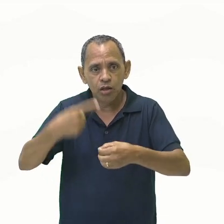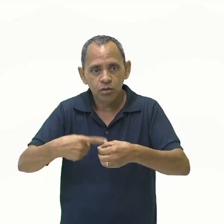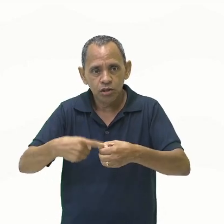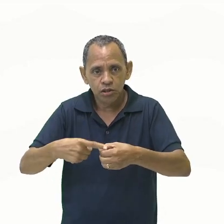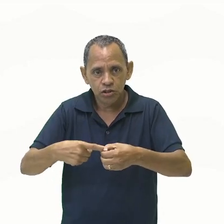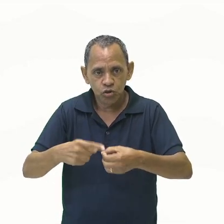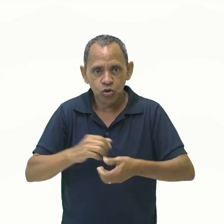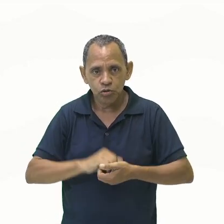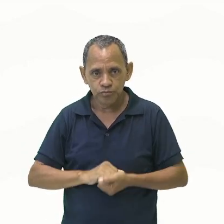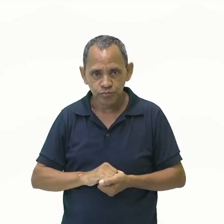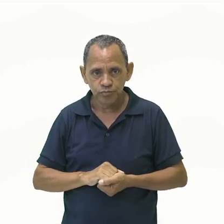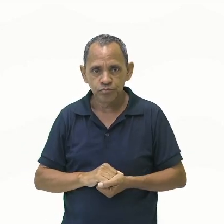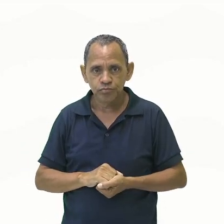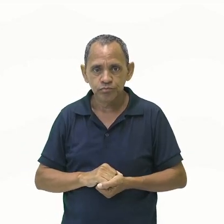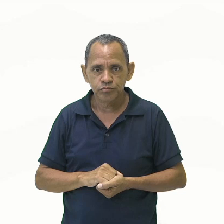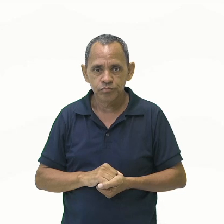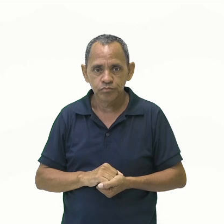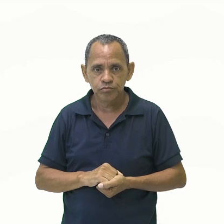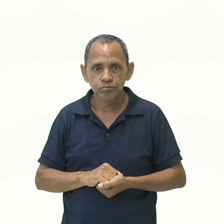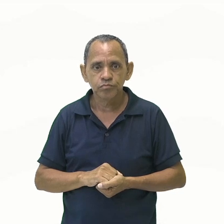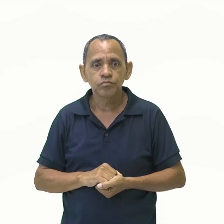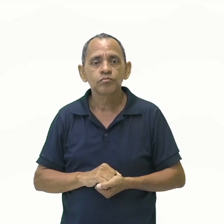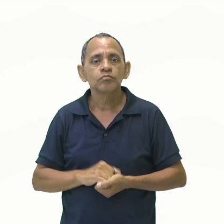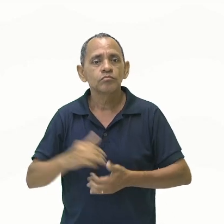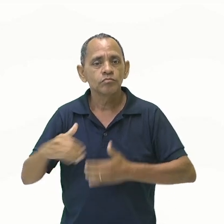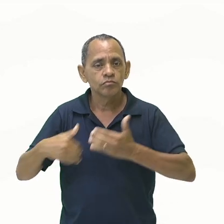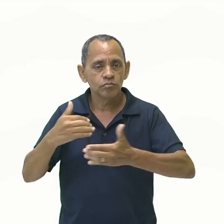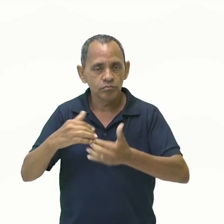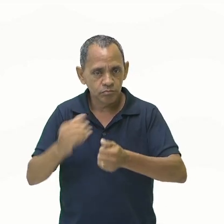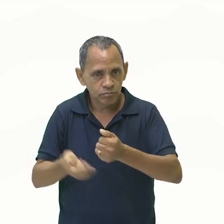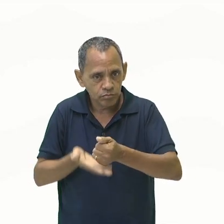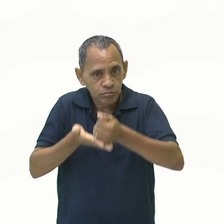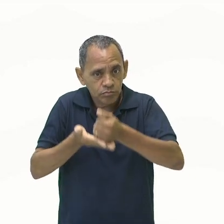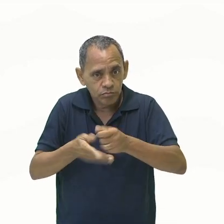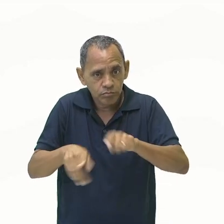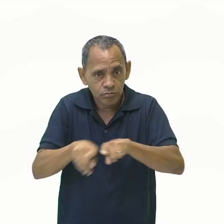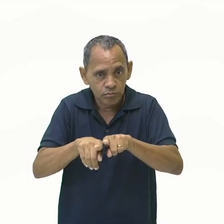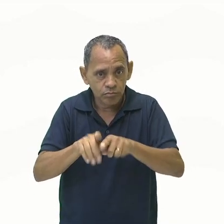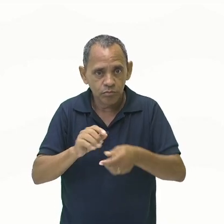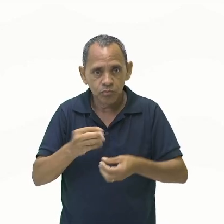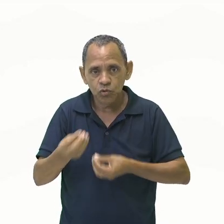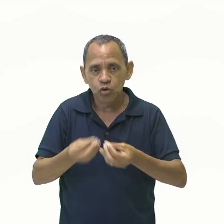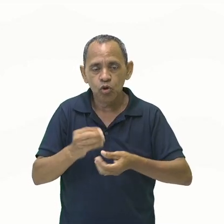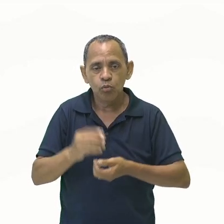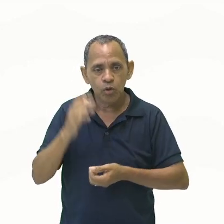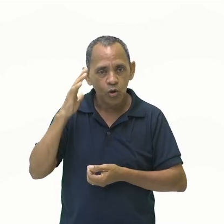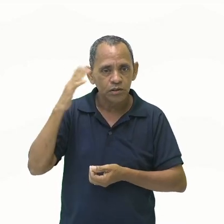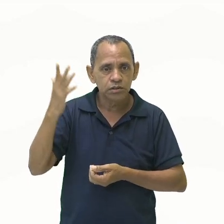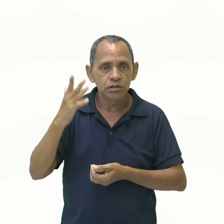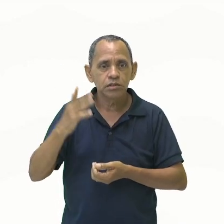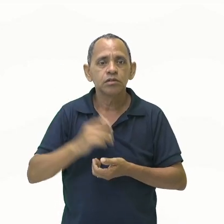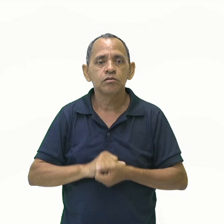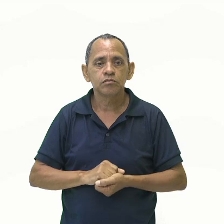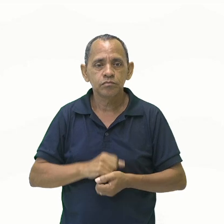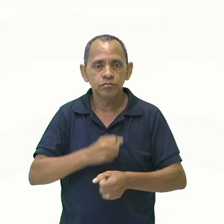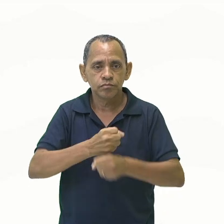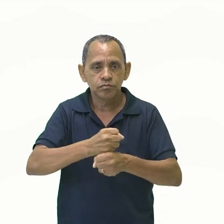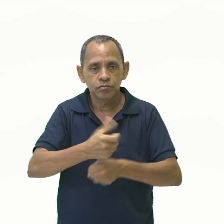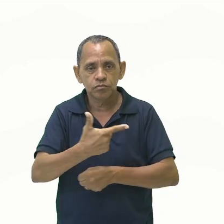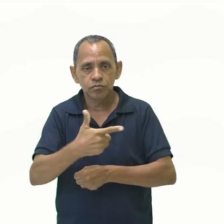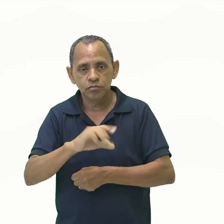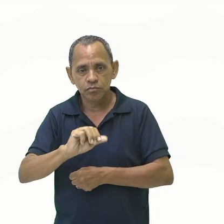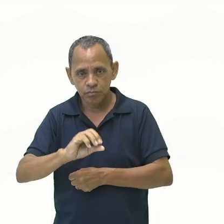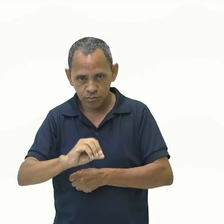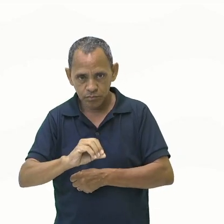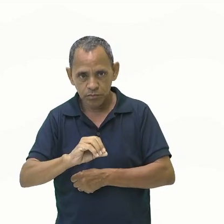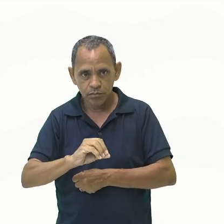o Desenvolvimento Sustentável. Então, na Rio+10, que aconteceu em 2002, a gente já observa aqui